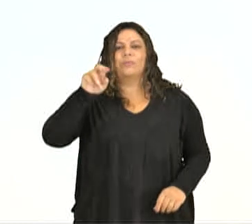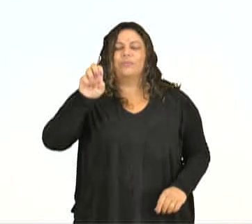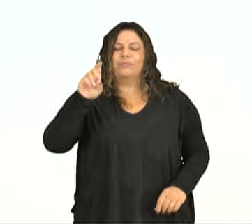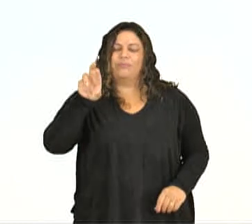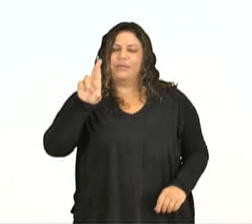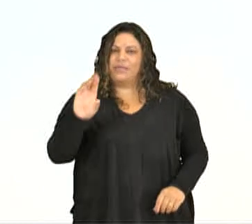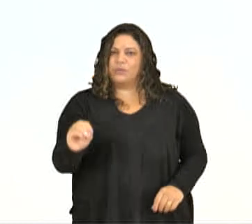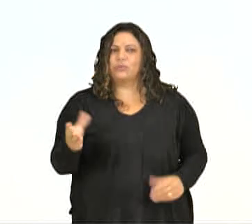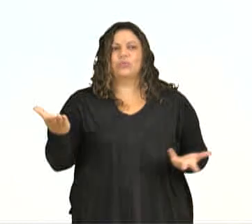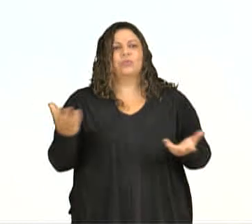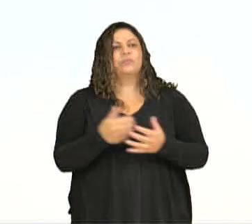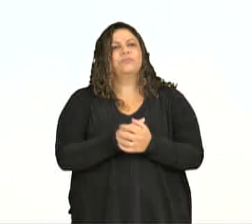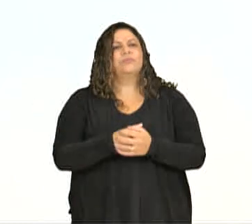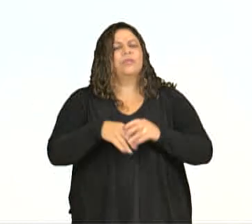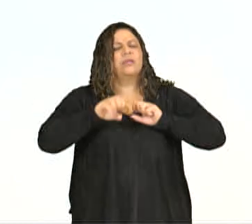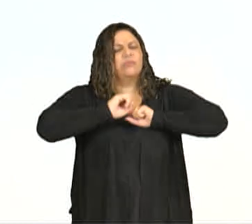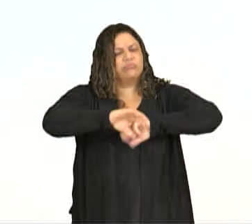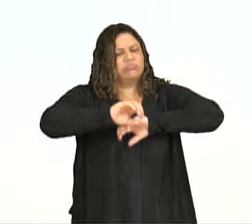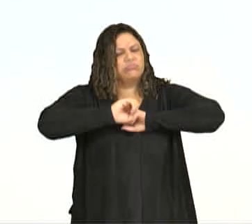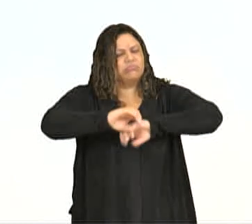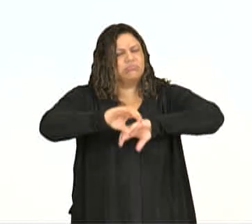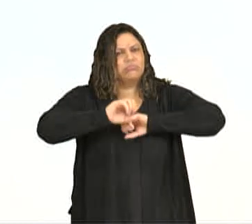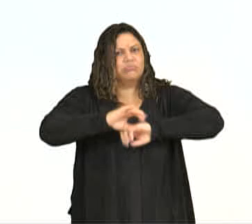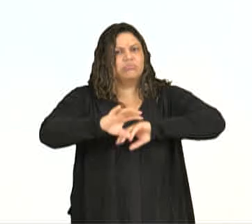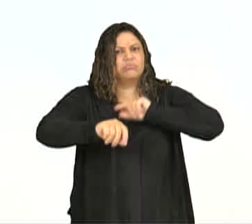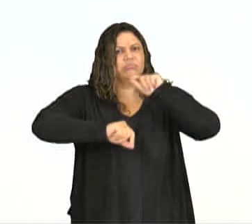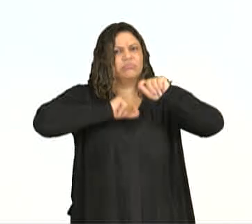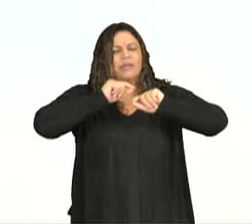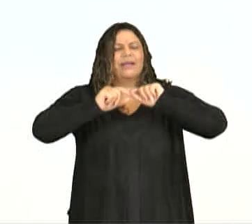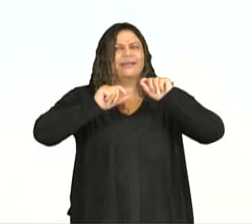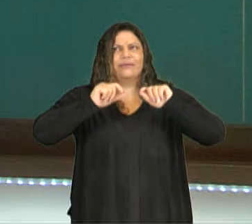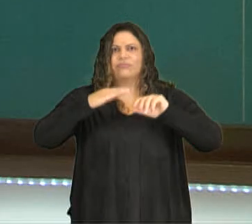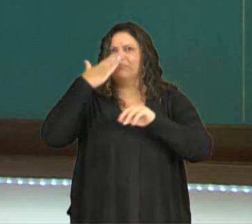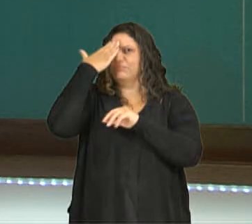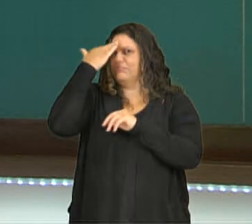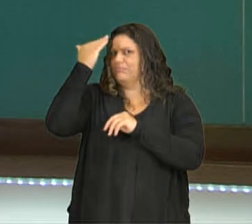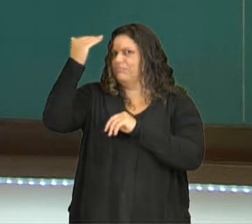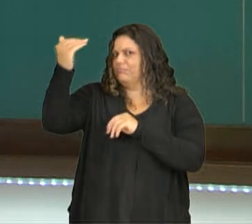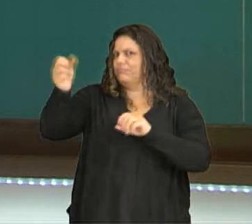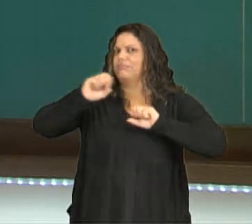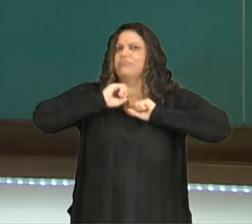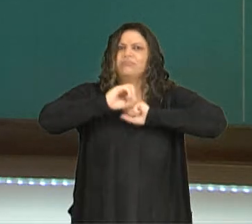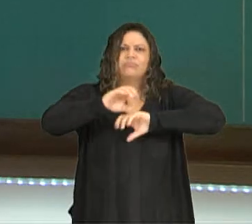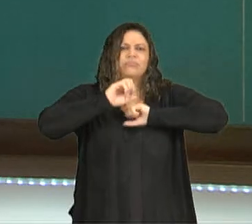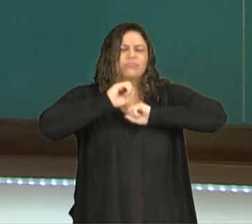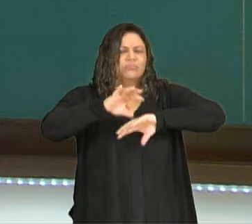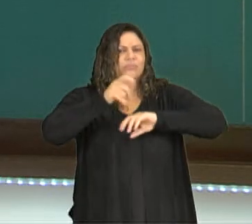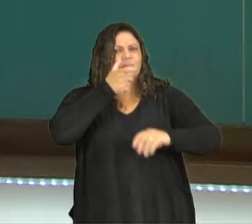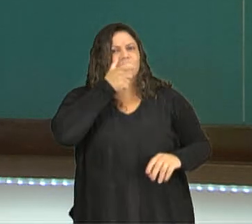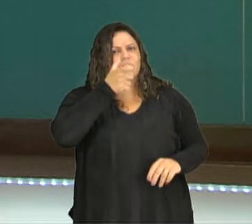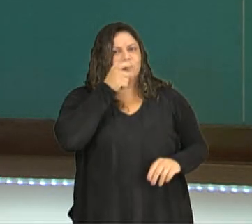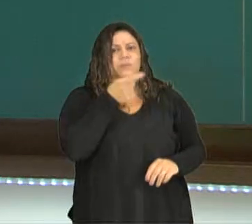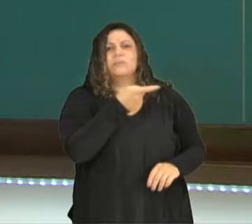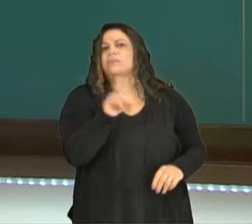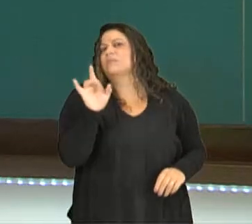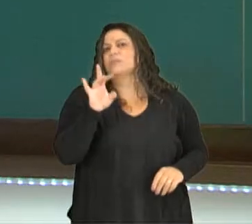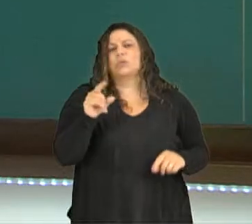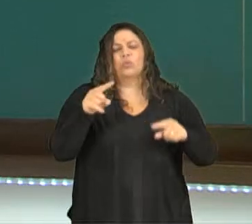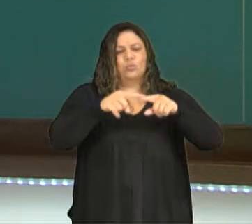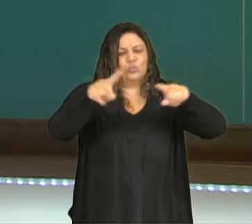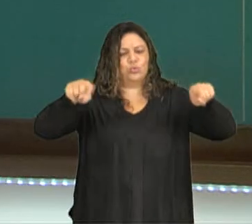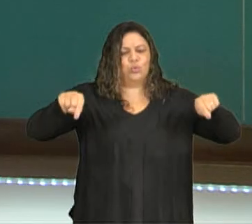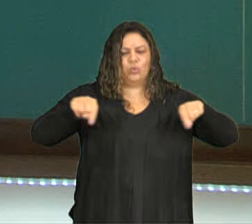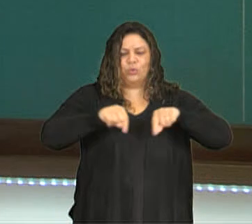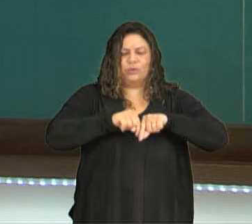que ele trouxe, a valsa vienense começou a fazer grande sucesso. O interessante, não apenas nos salões da